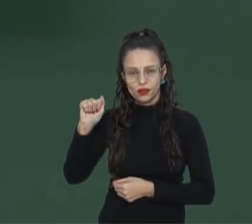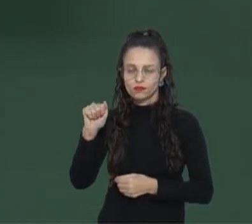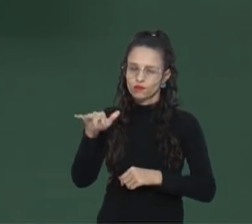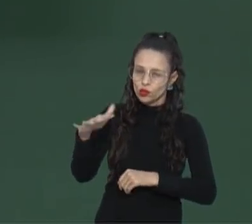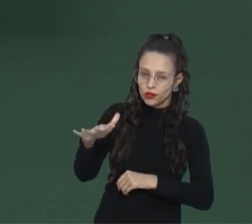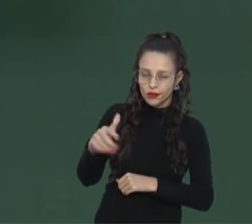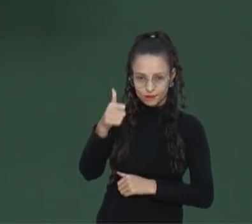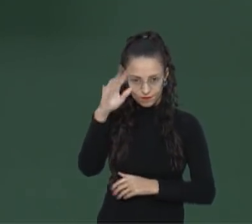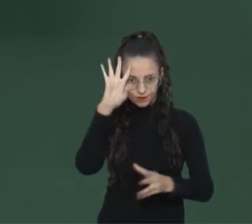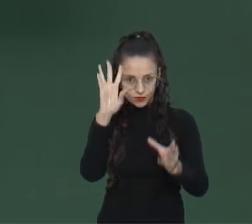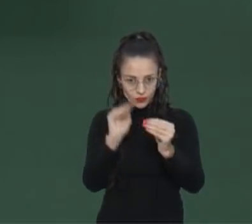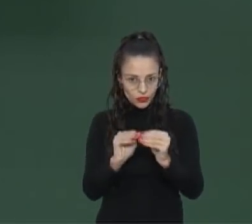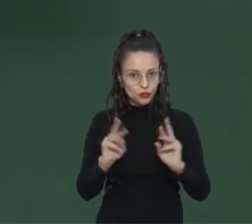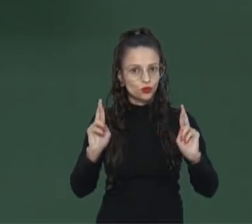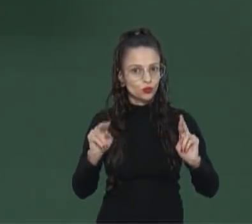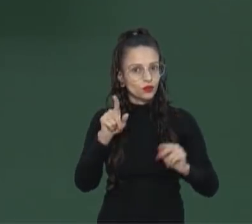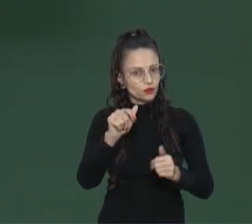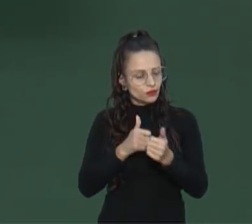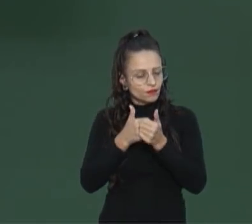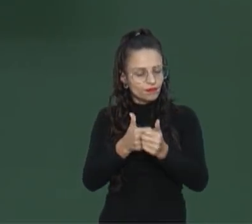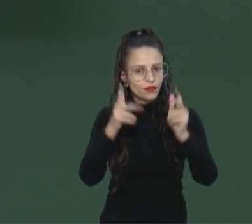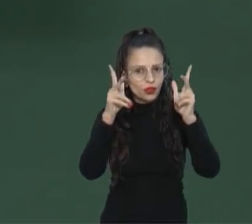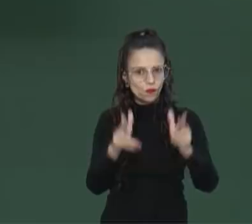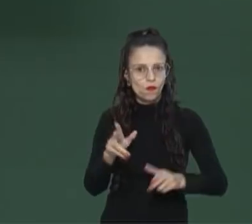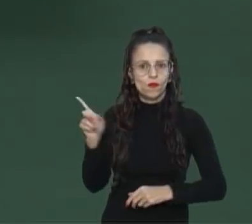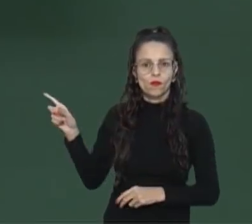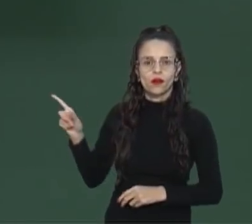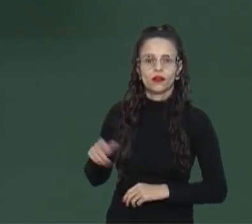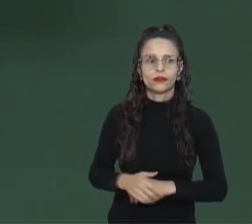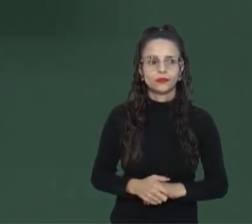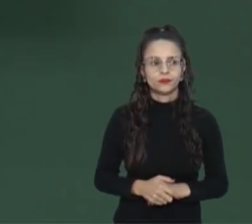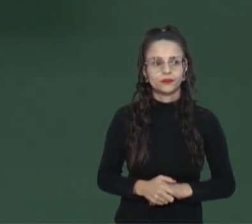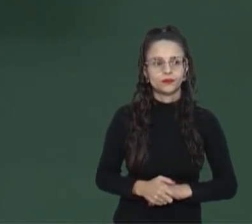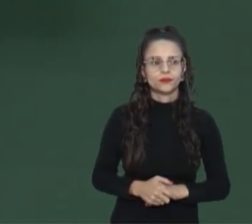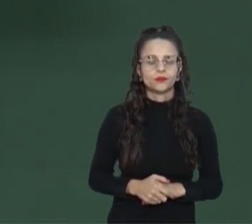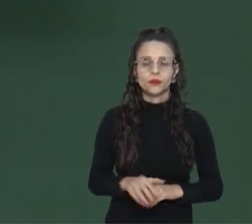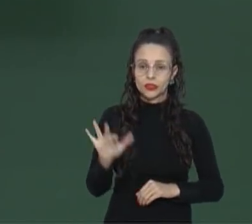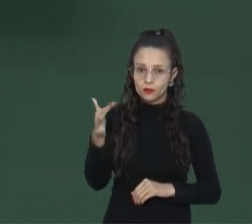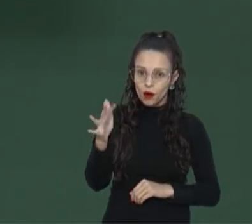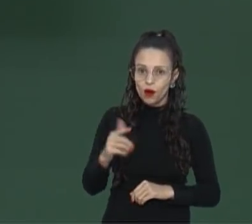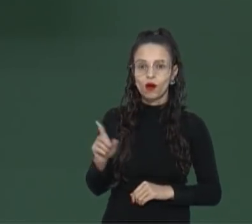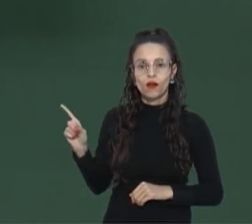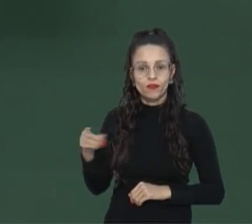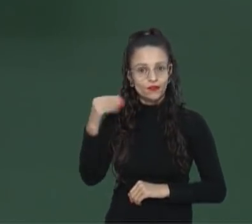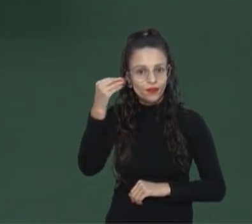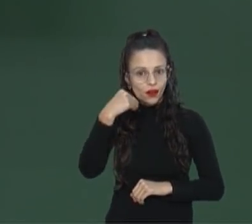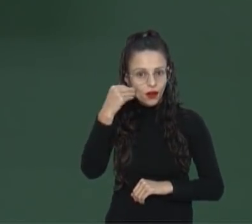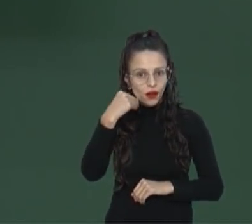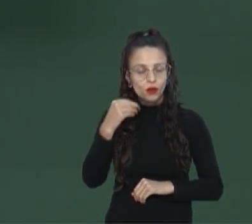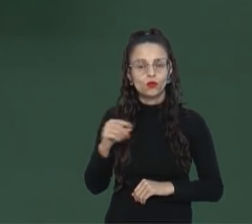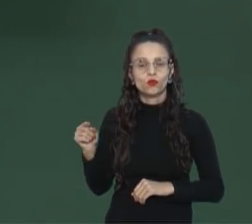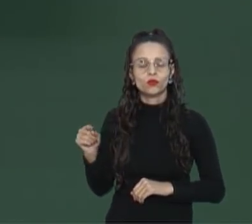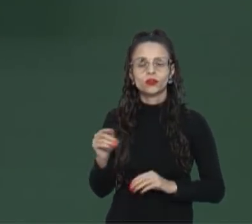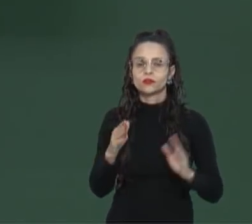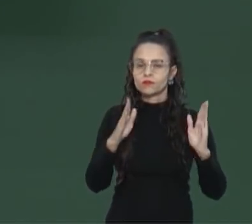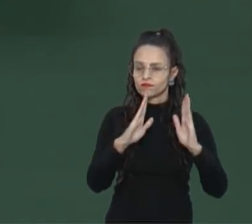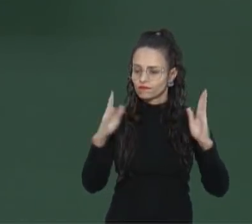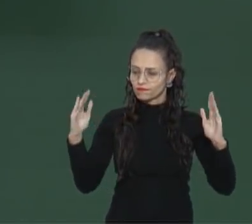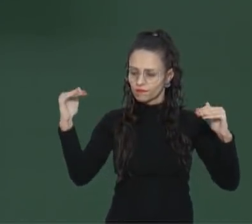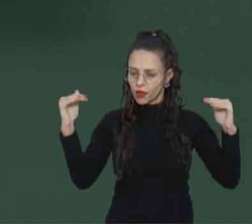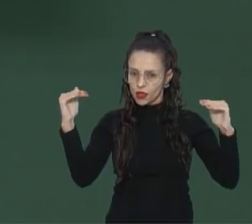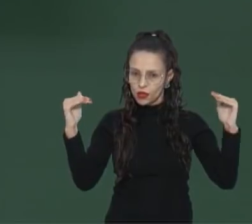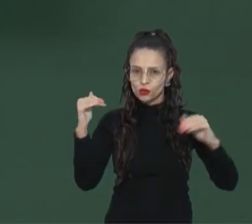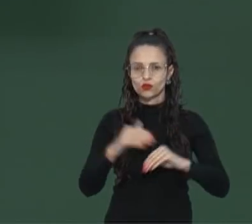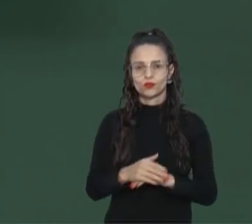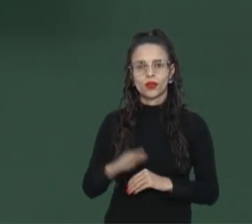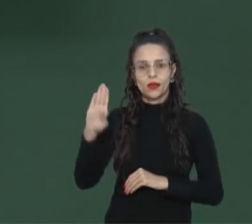tabela? Espero que vocês tenham seguido esse raciocínio. Então, ácido forte, ácido moderado, ácido fraco, neutro.